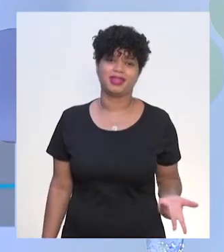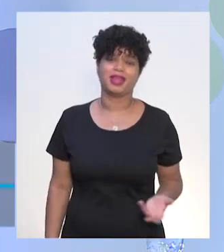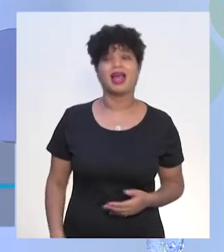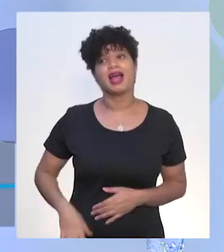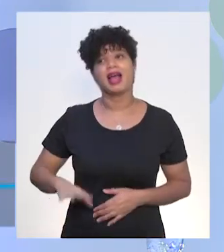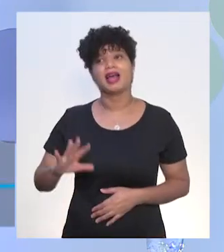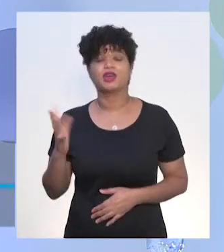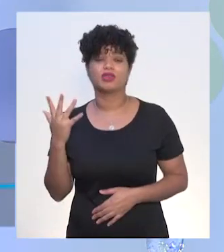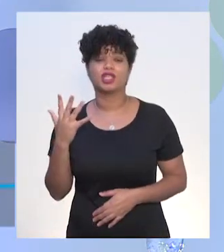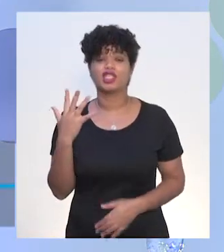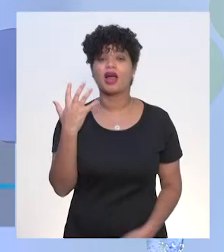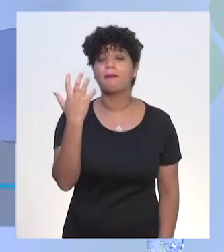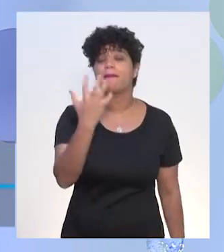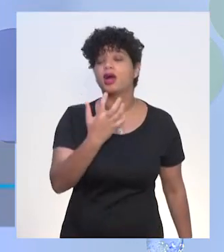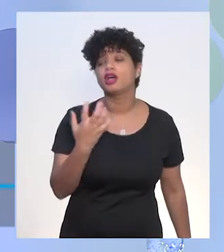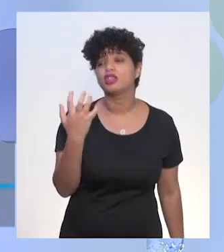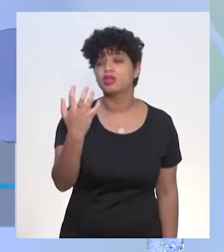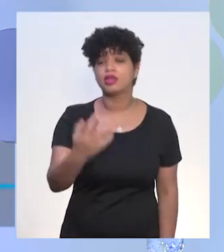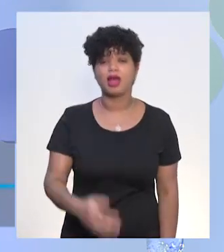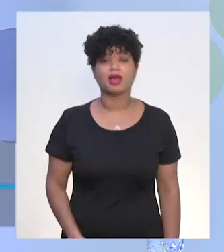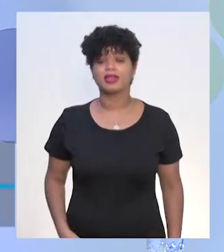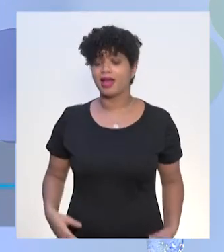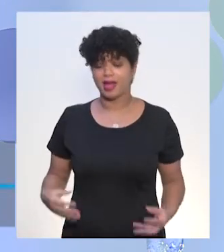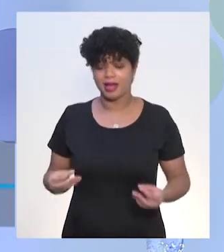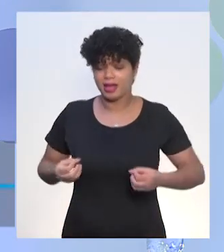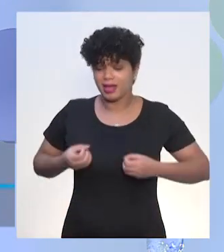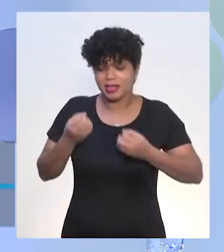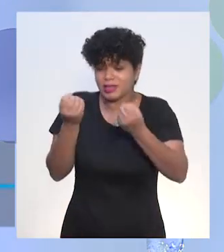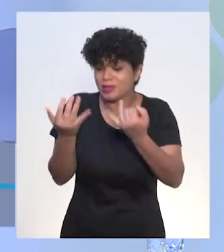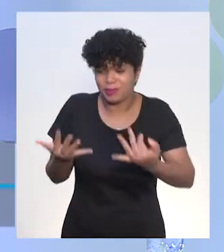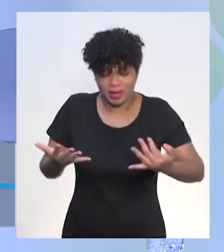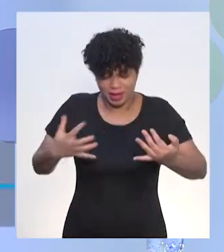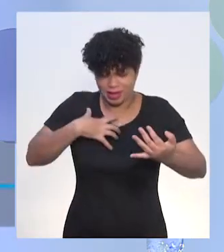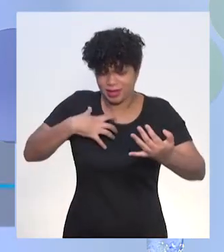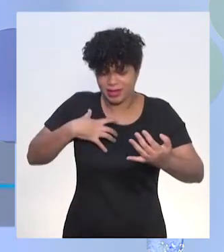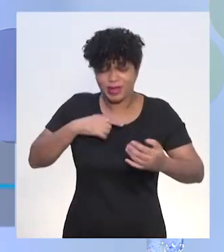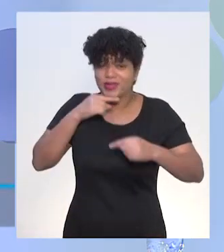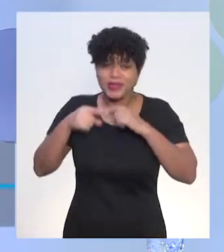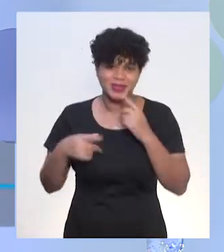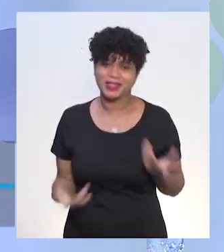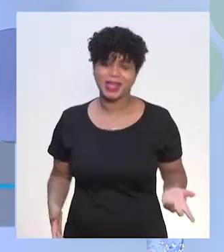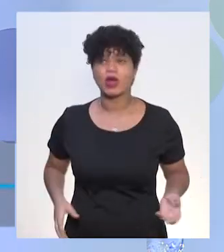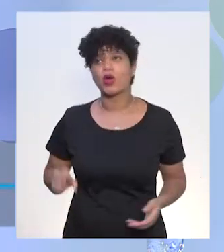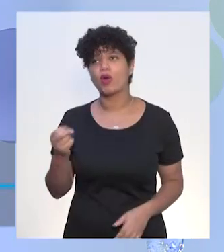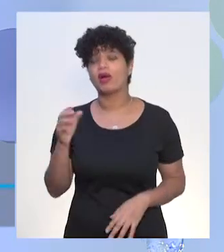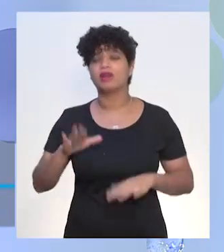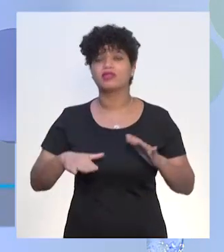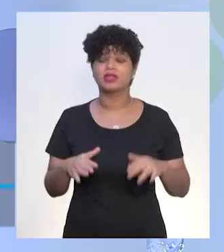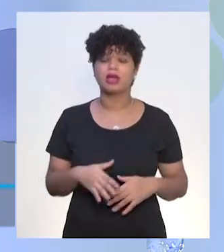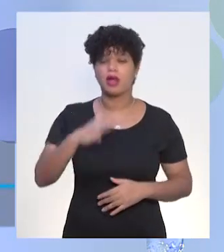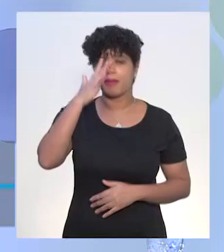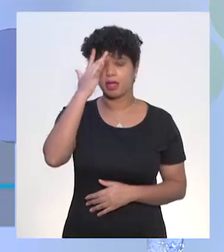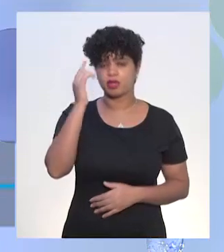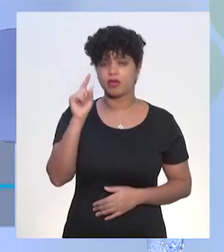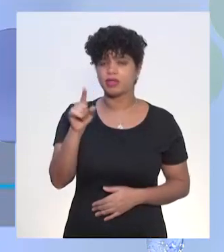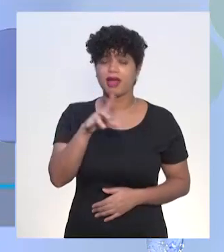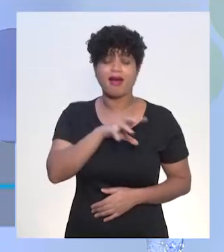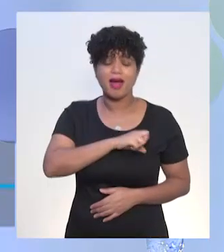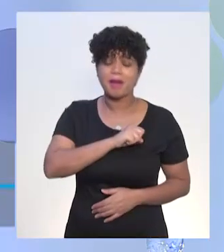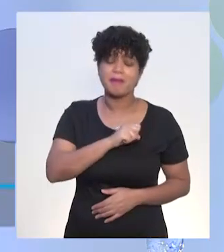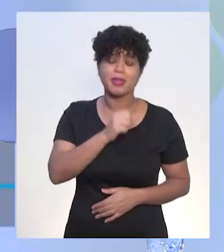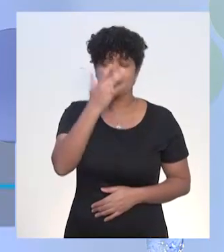tá apaixonado né a gente não consegue escrever o que tá sentindo isso acontece quando a gente perde uma pessoa muito querida